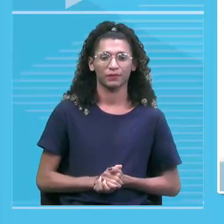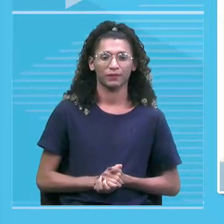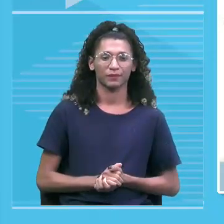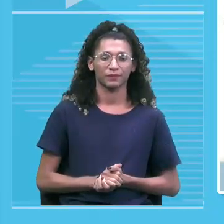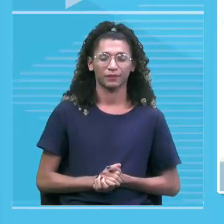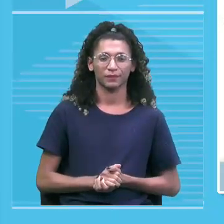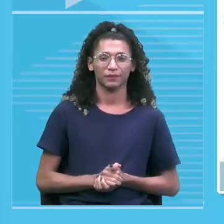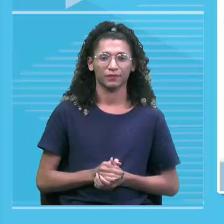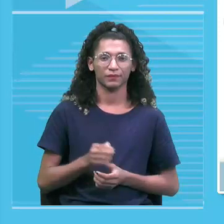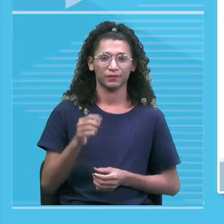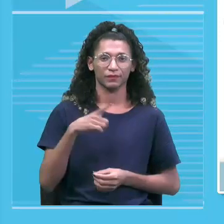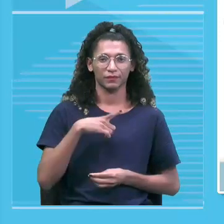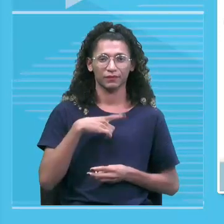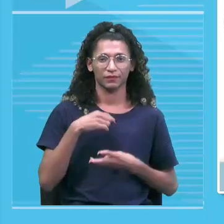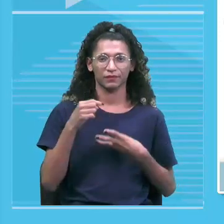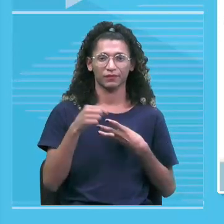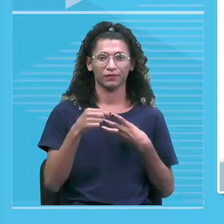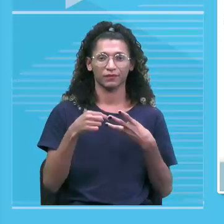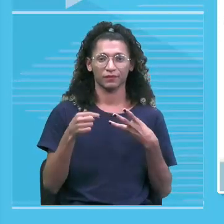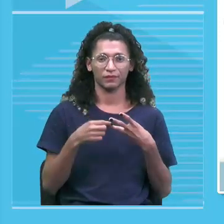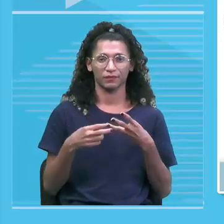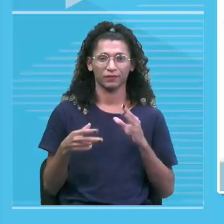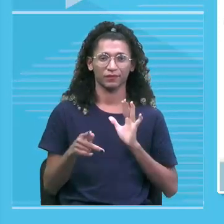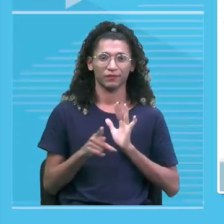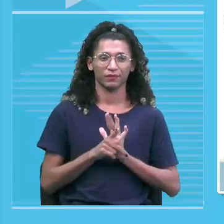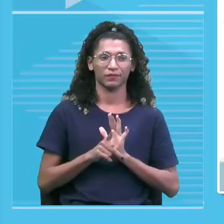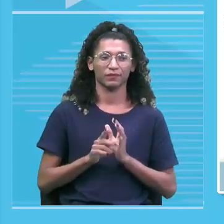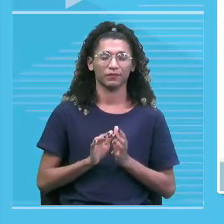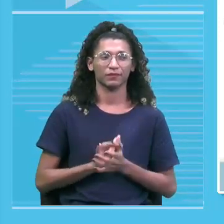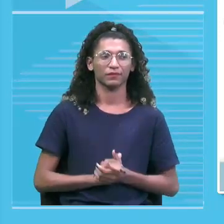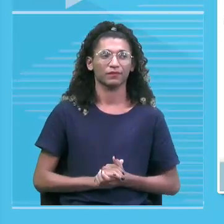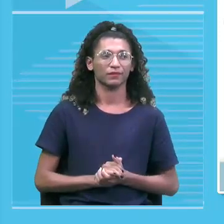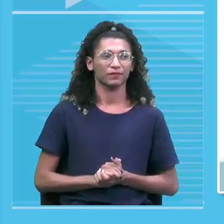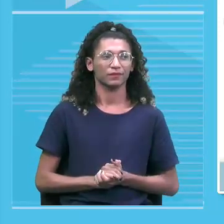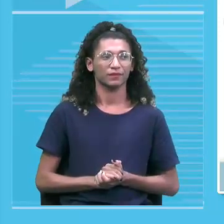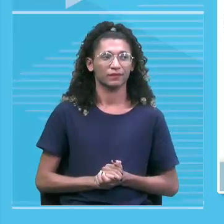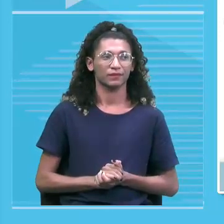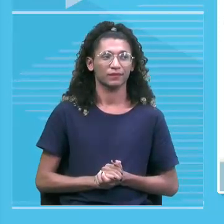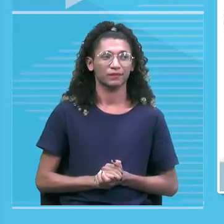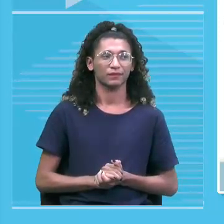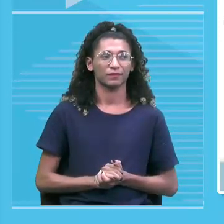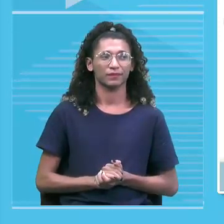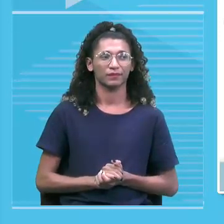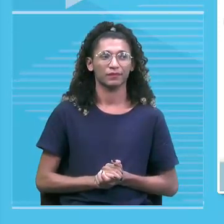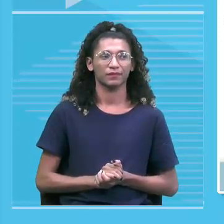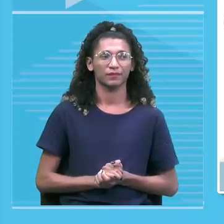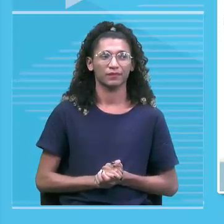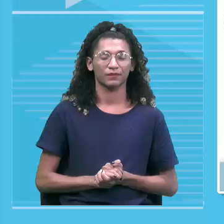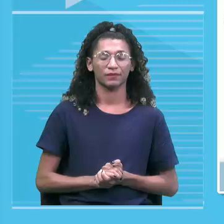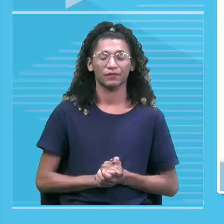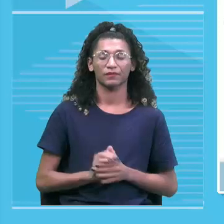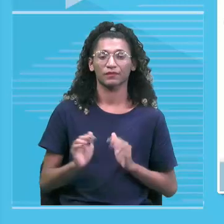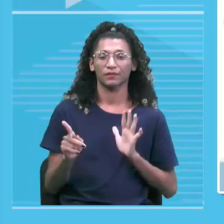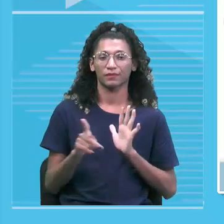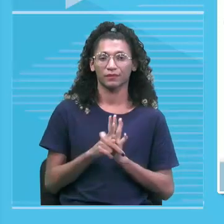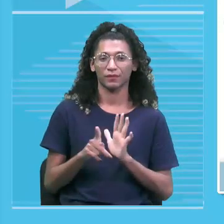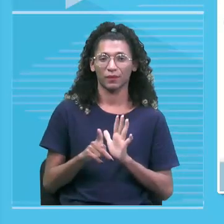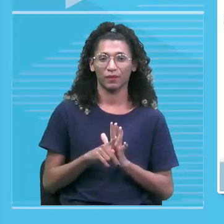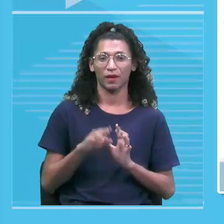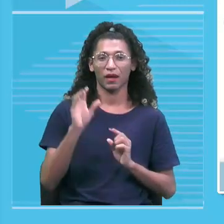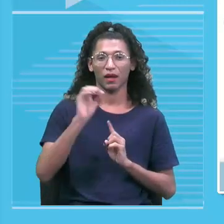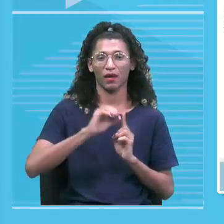eu tenho três formas de classificação quanto à natureza da onda